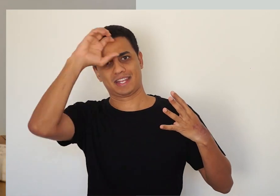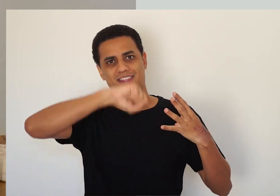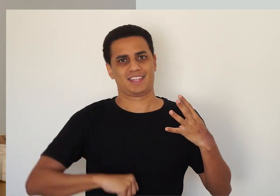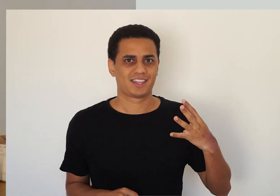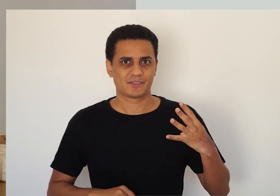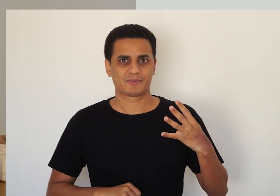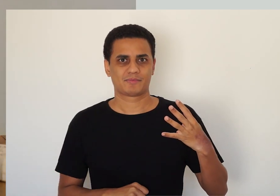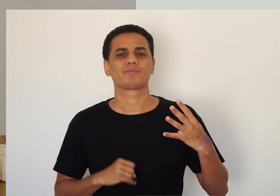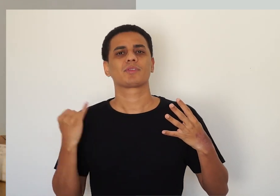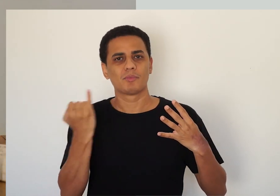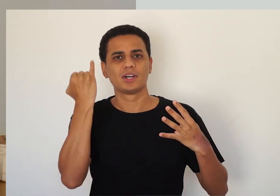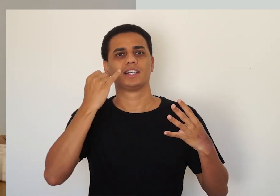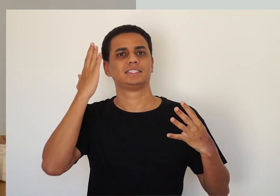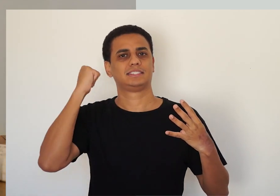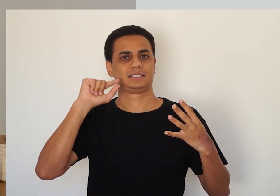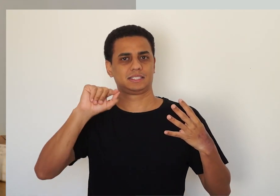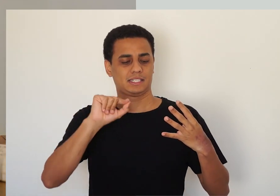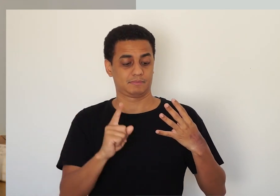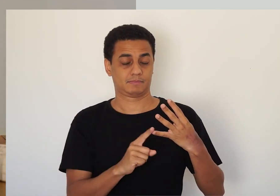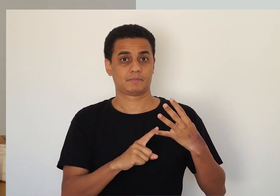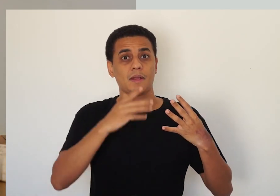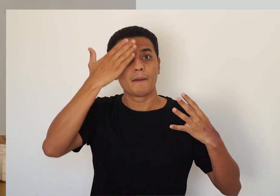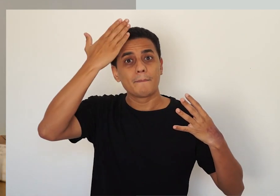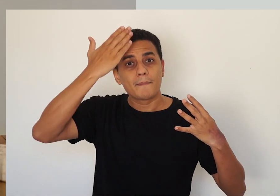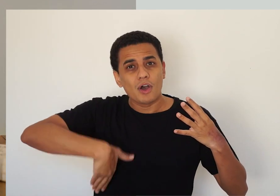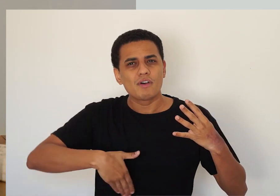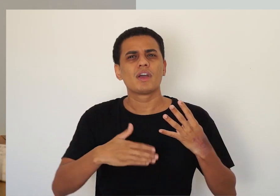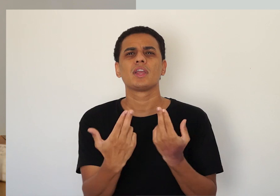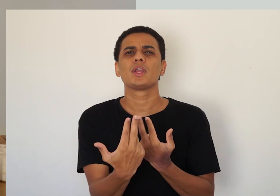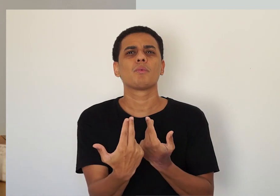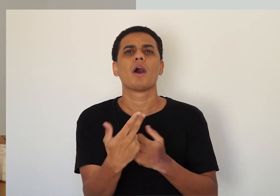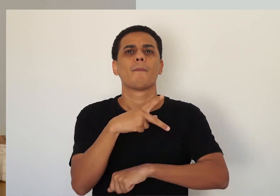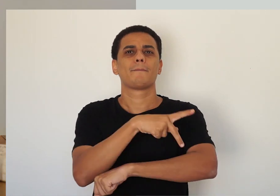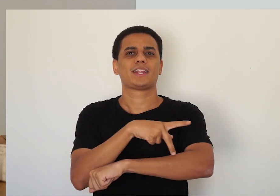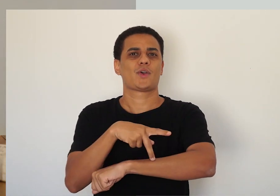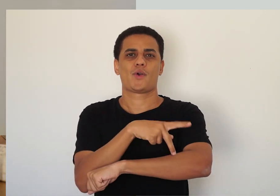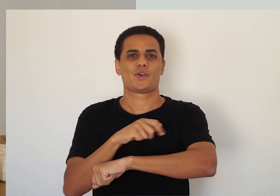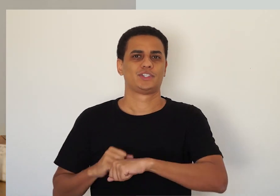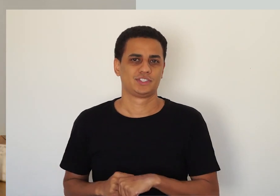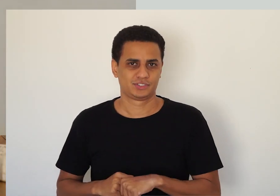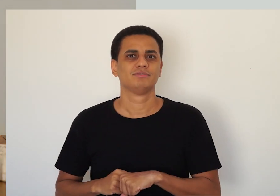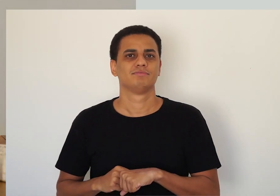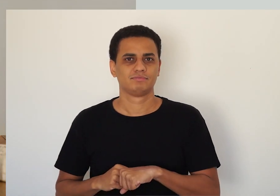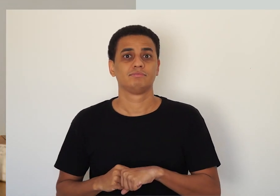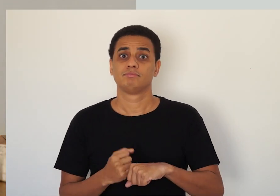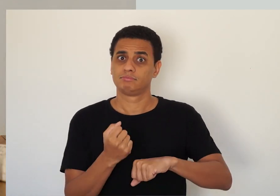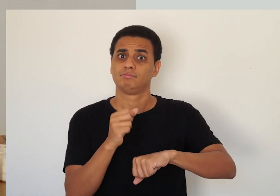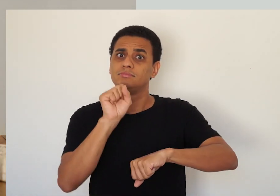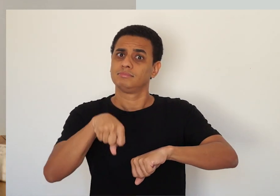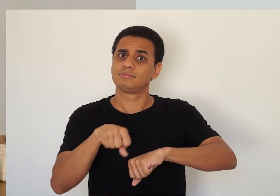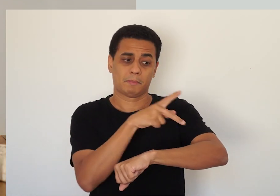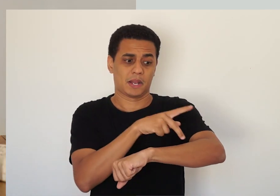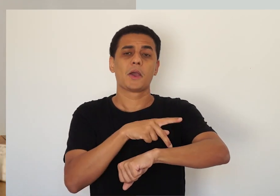quarto propósito da provação, do que a gente pode aprender com ela. As provações, elas são, na verdade, pedagógicas na nossa